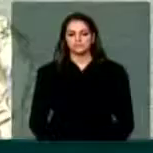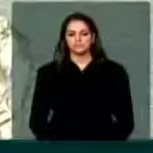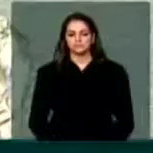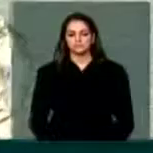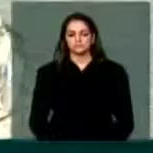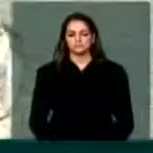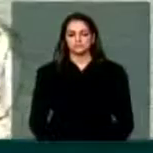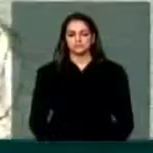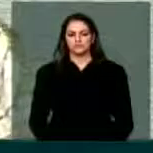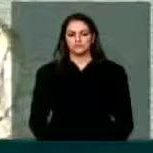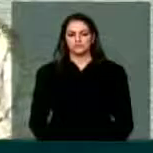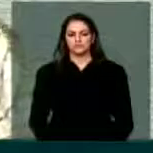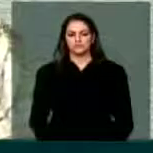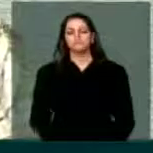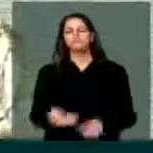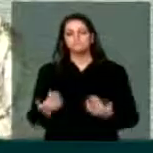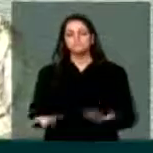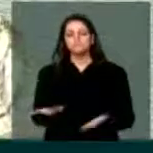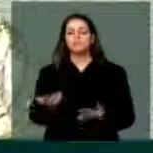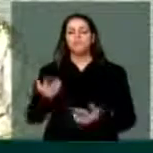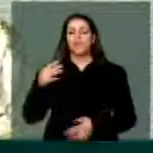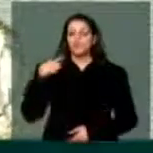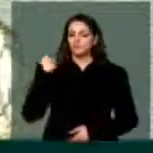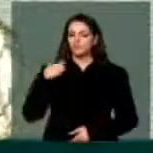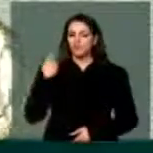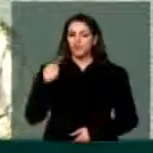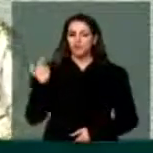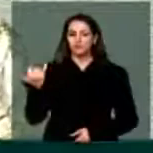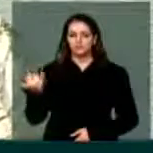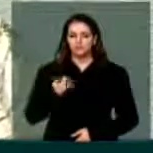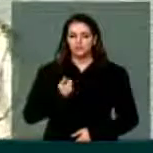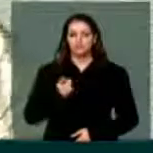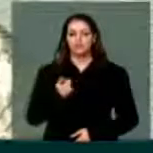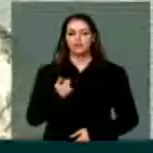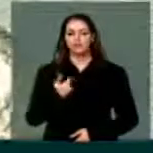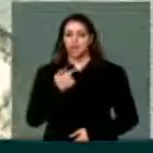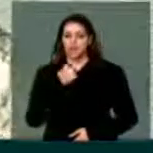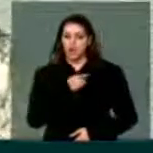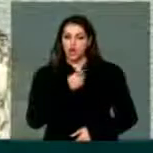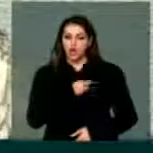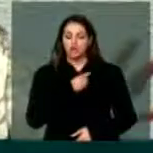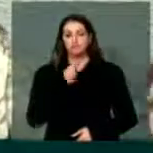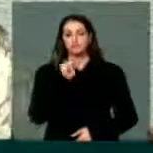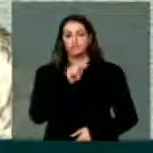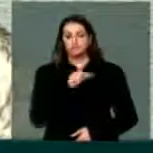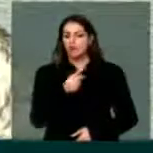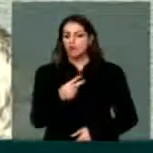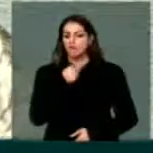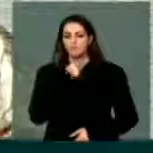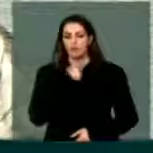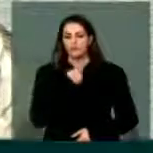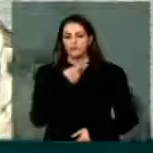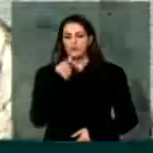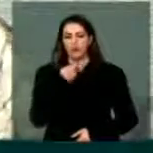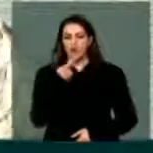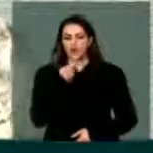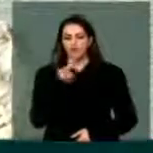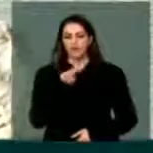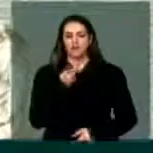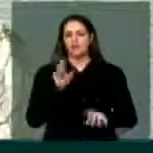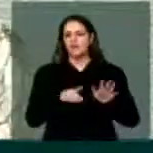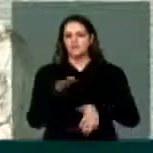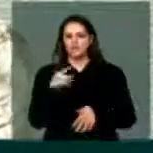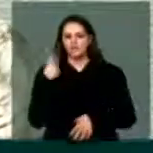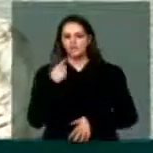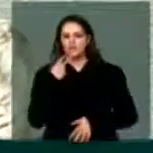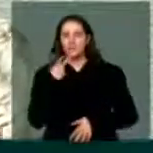Então, esses advogados... Esse advogado me falava, olha, você não pode falar nada, e uma hora ele falava, olha,